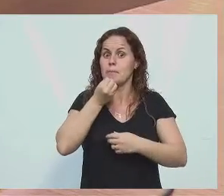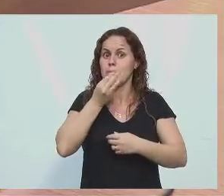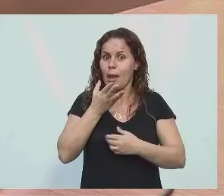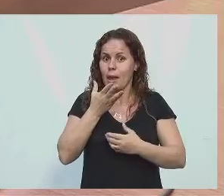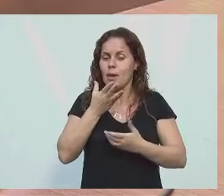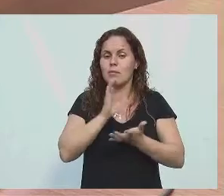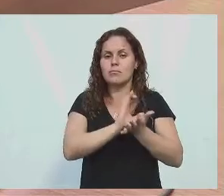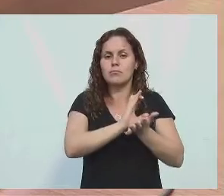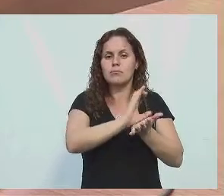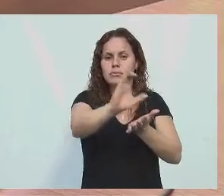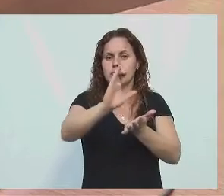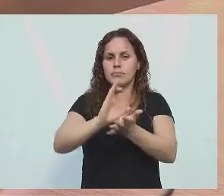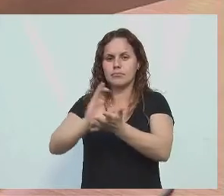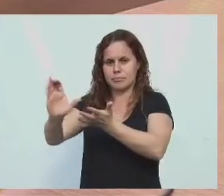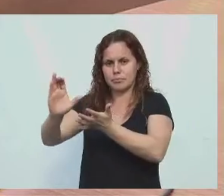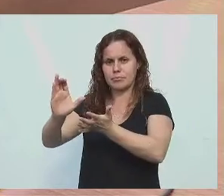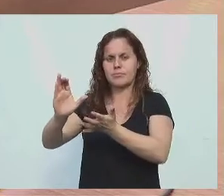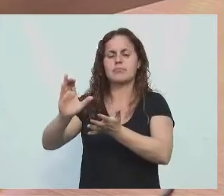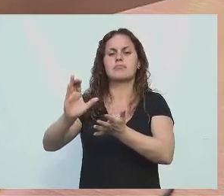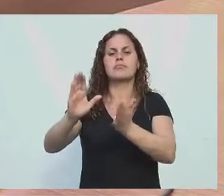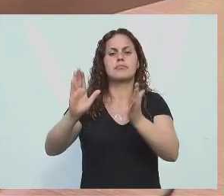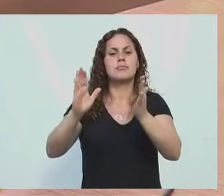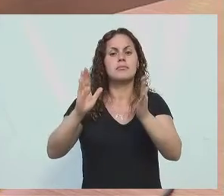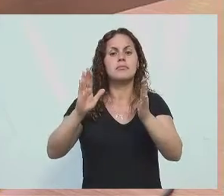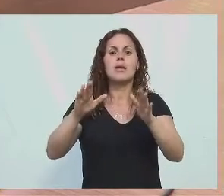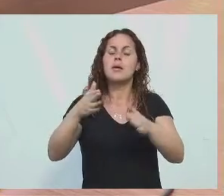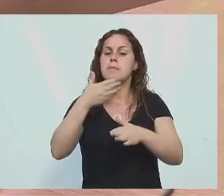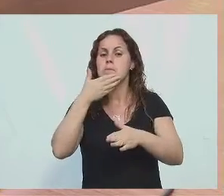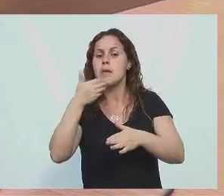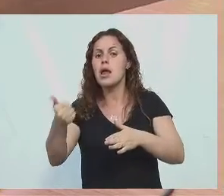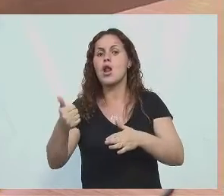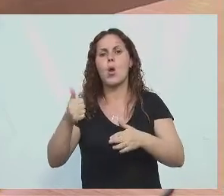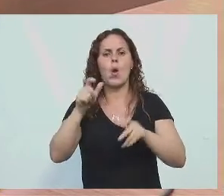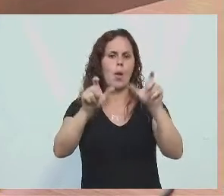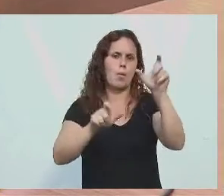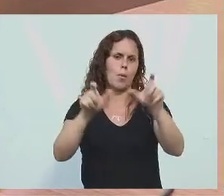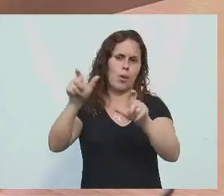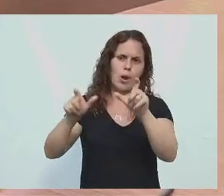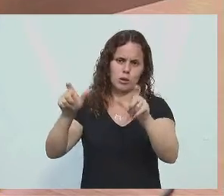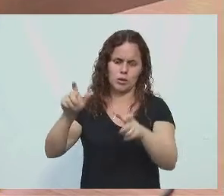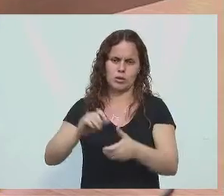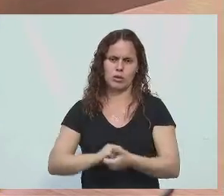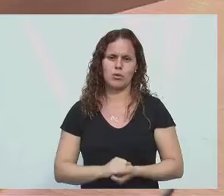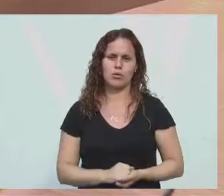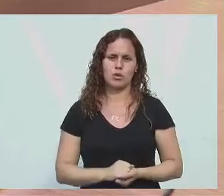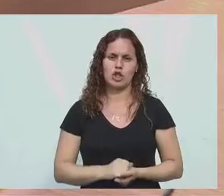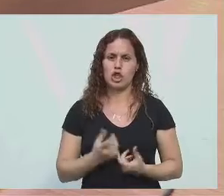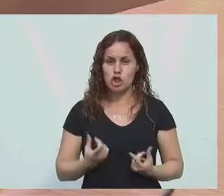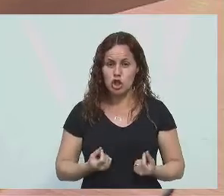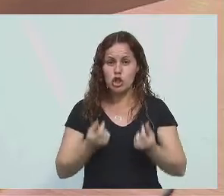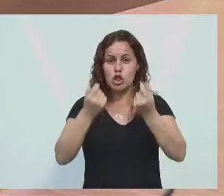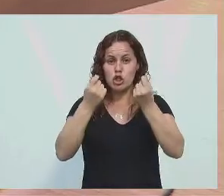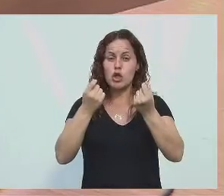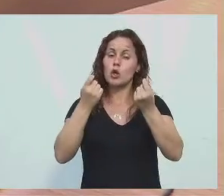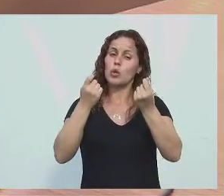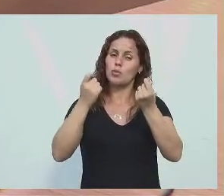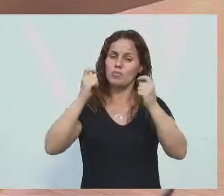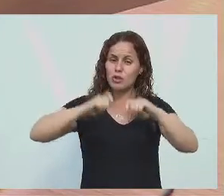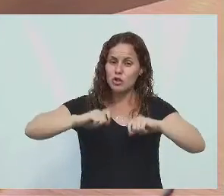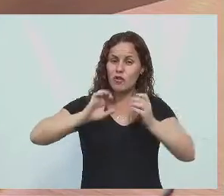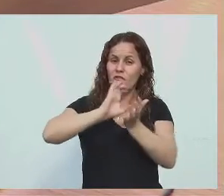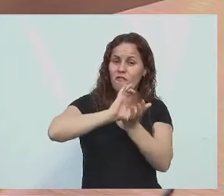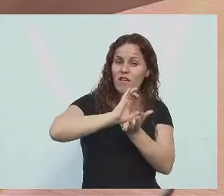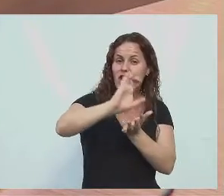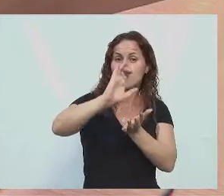em infraestrutura para casa, para atender melhor a população. Esse dinheiro poderia ser investido